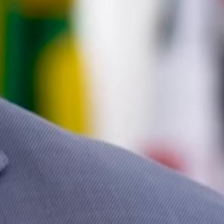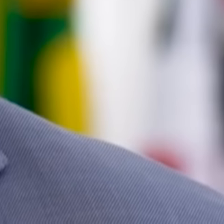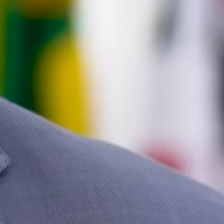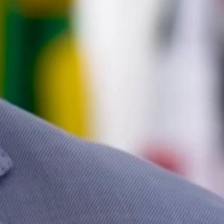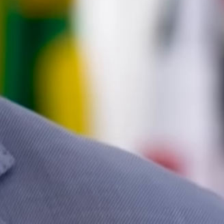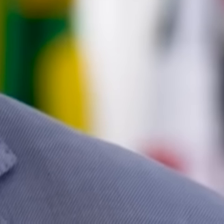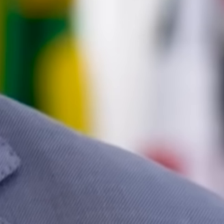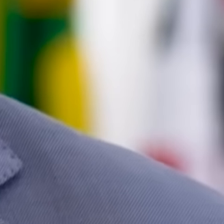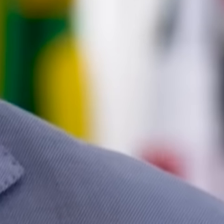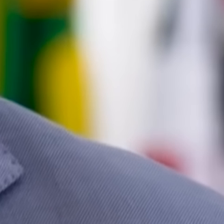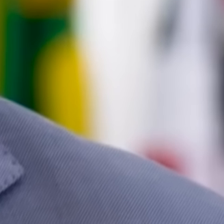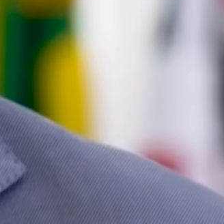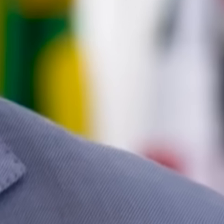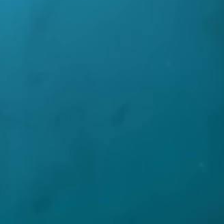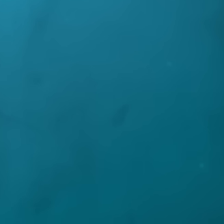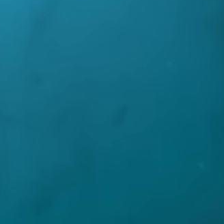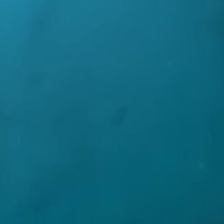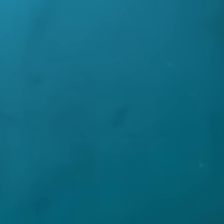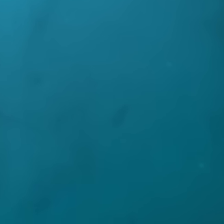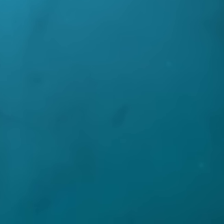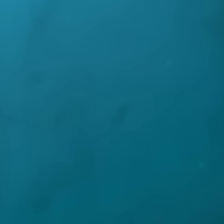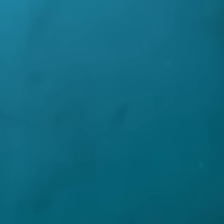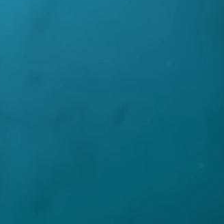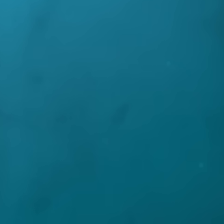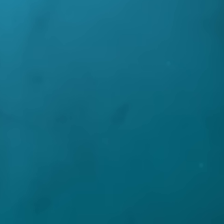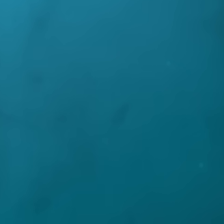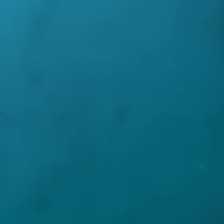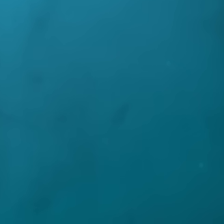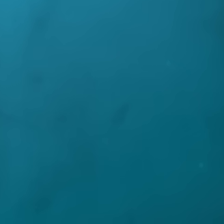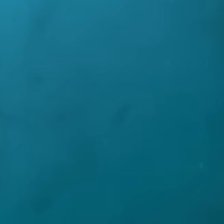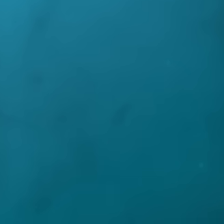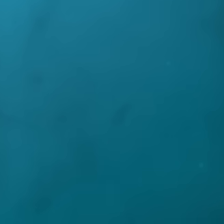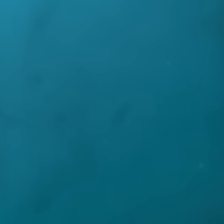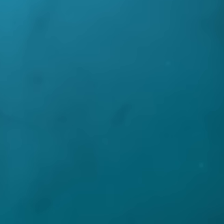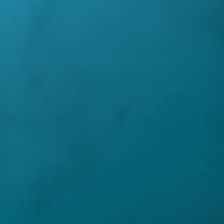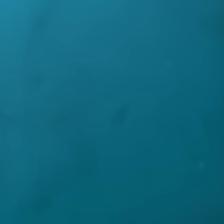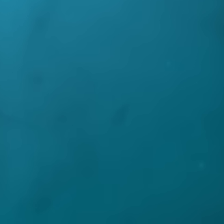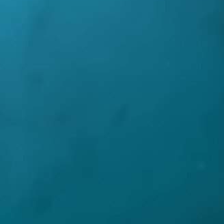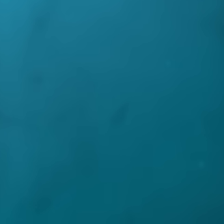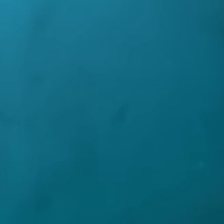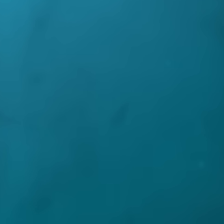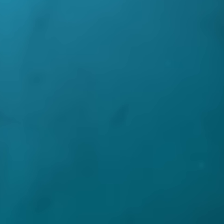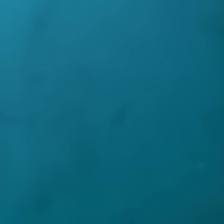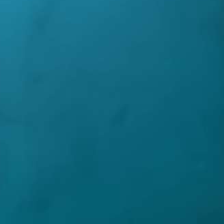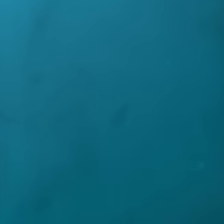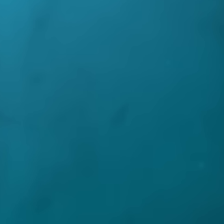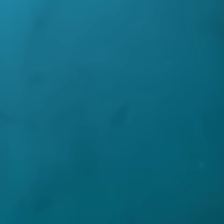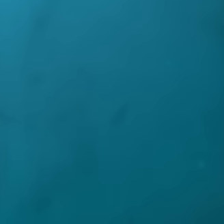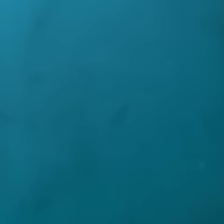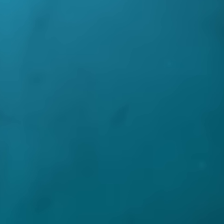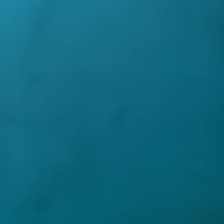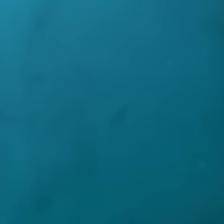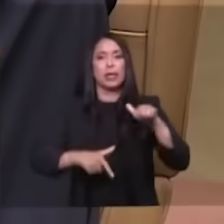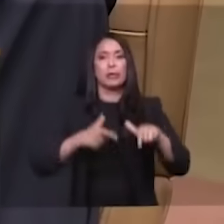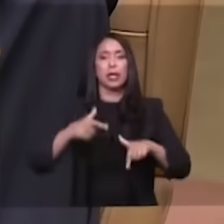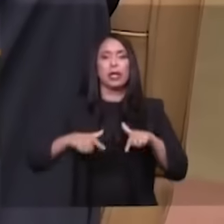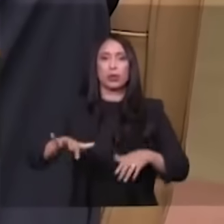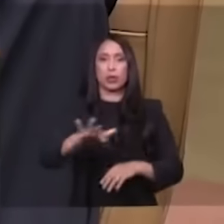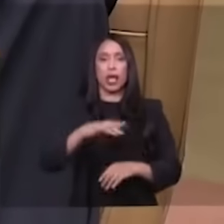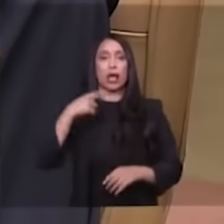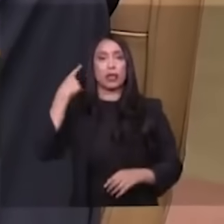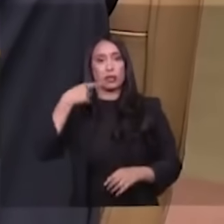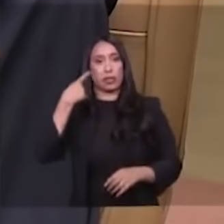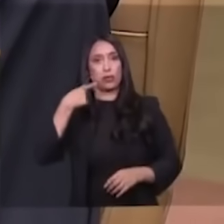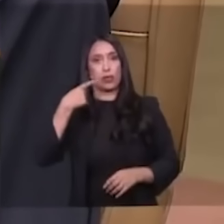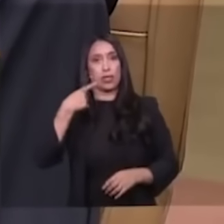do Maranhão, estado onde nasceu. Ele foi eleito senador em 2022, mas logo se licenciou para assumir o Ministério da Justiça. É o